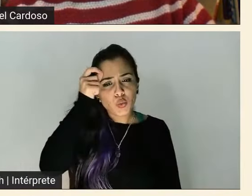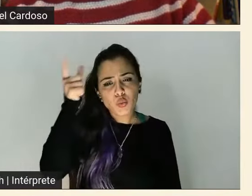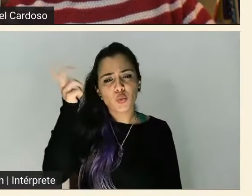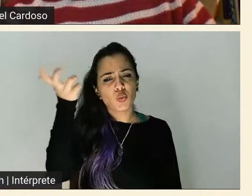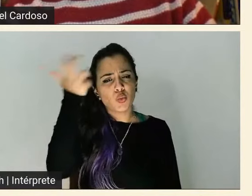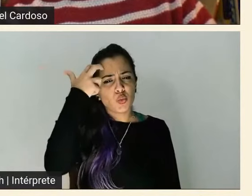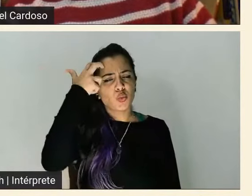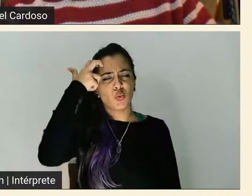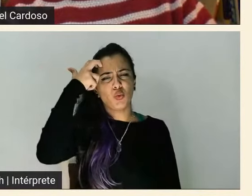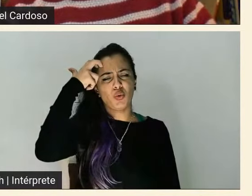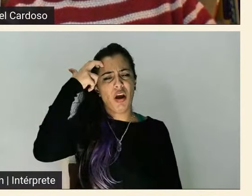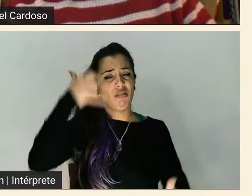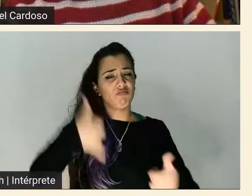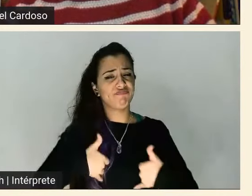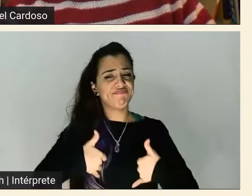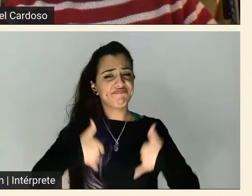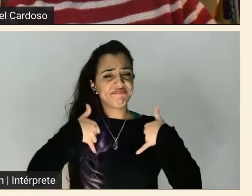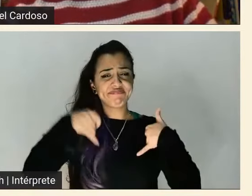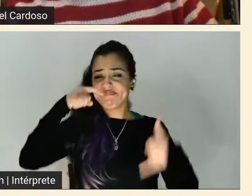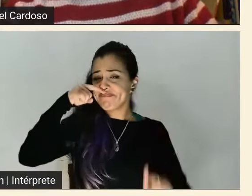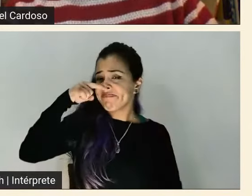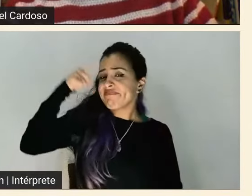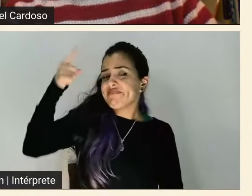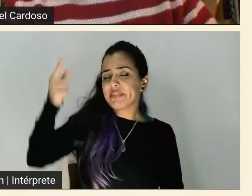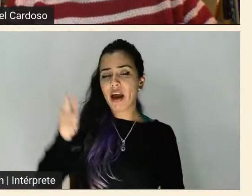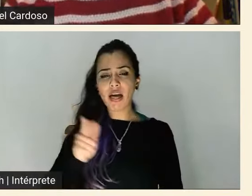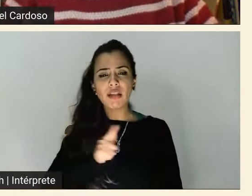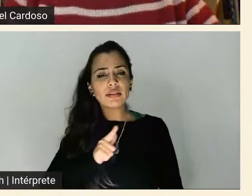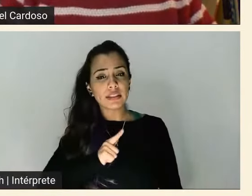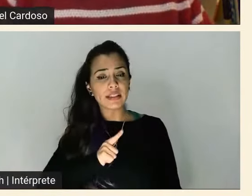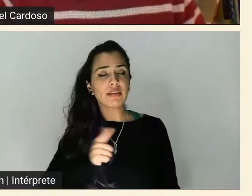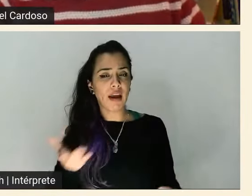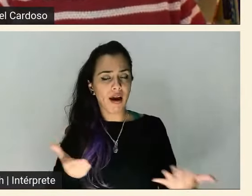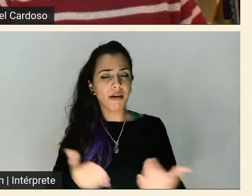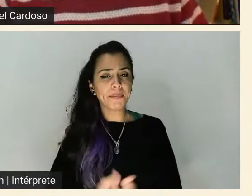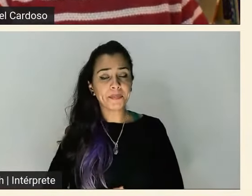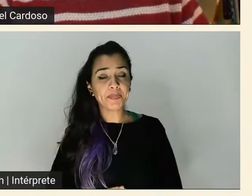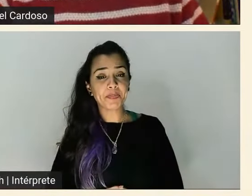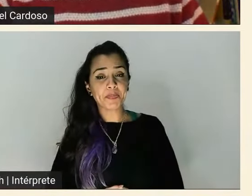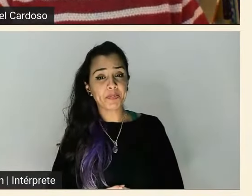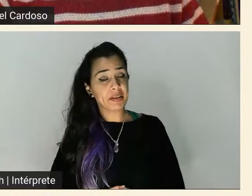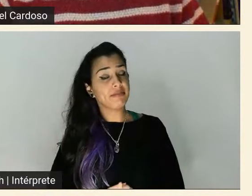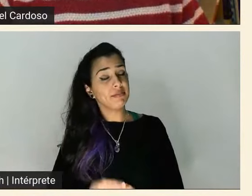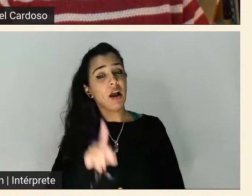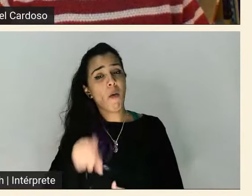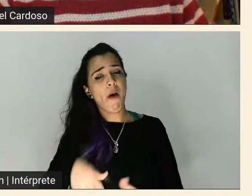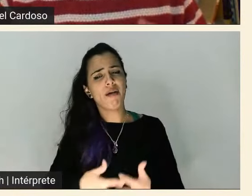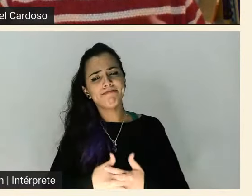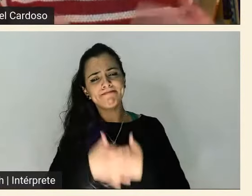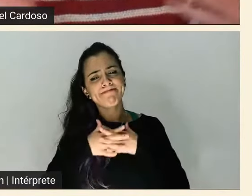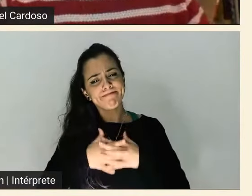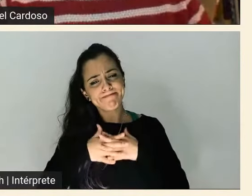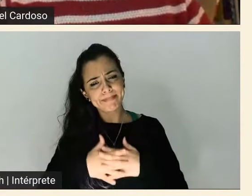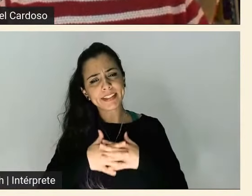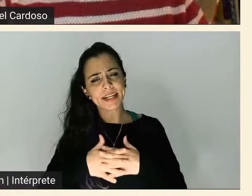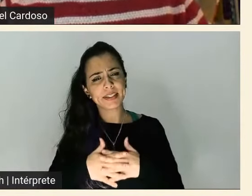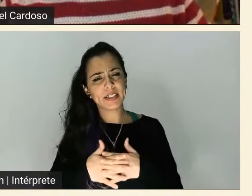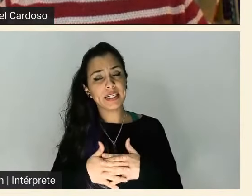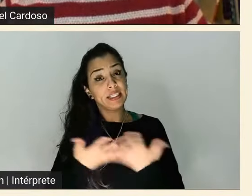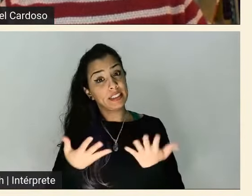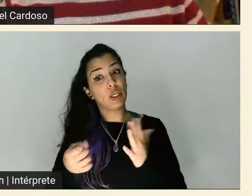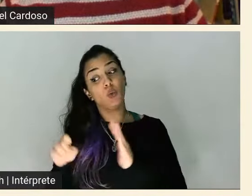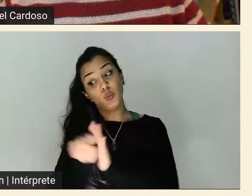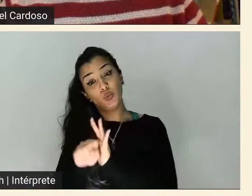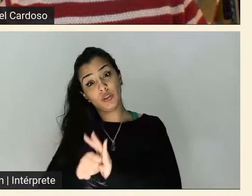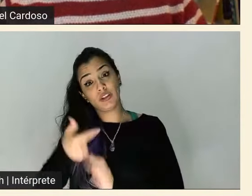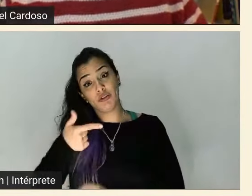uma cultura snob, francófila. Isso é muito complicado, né? Aí no século XX